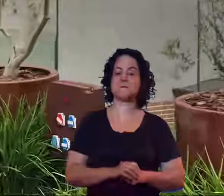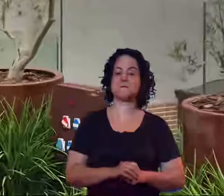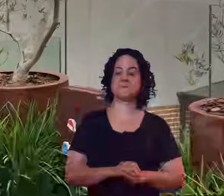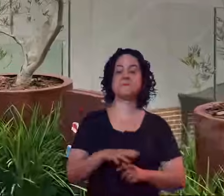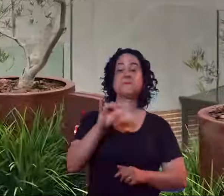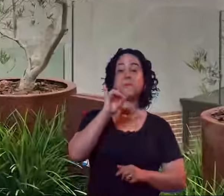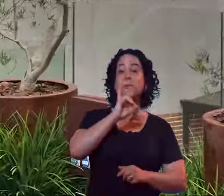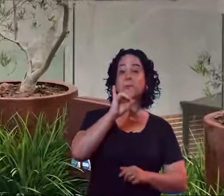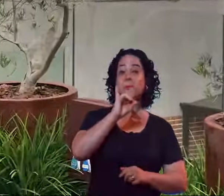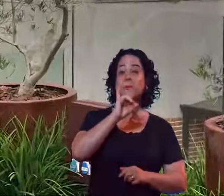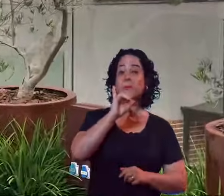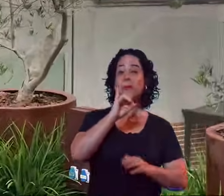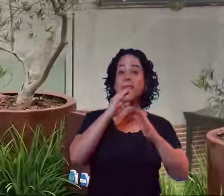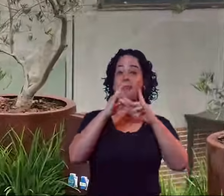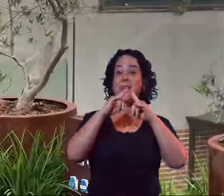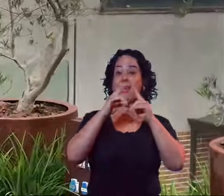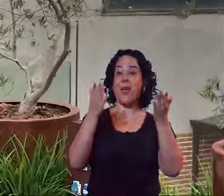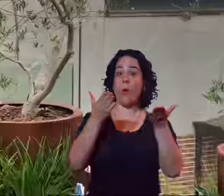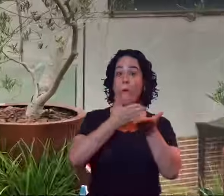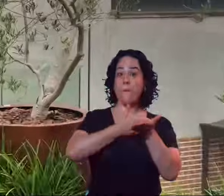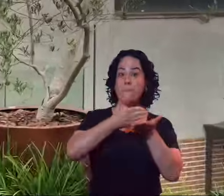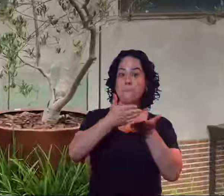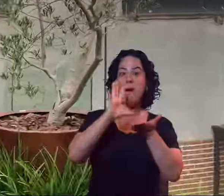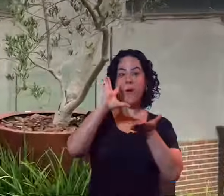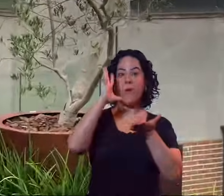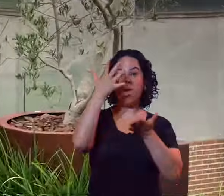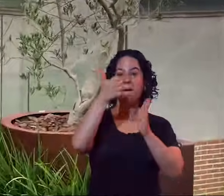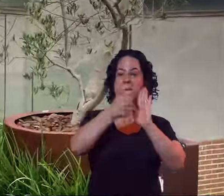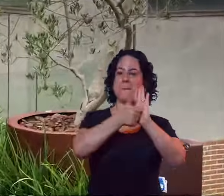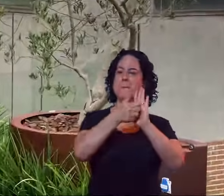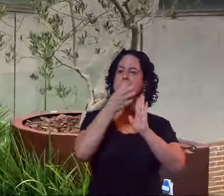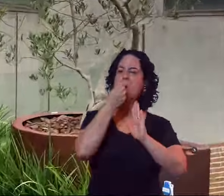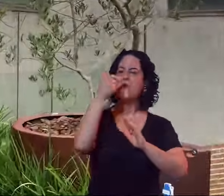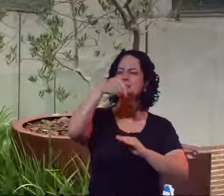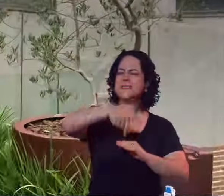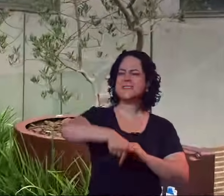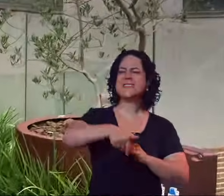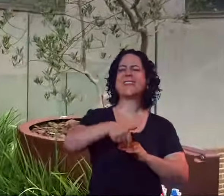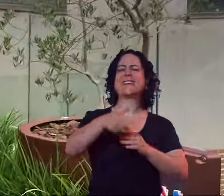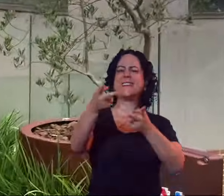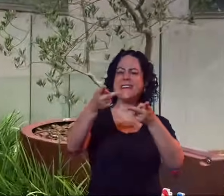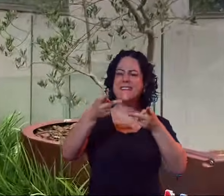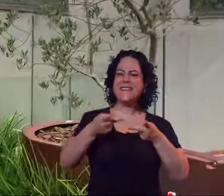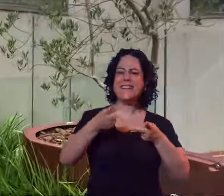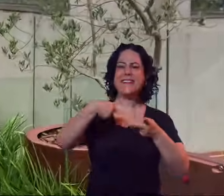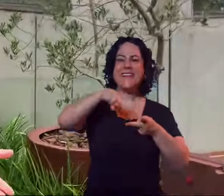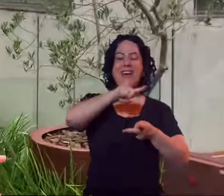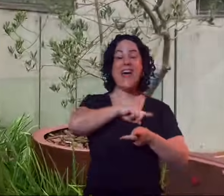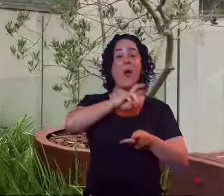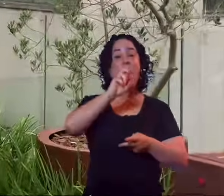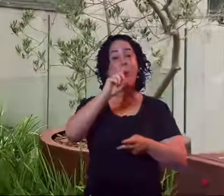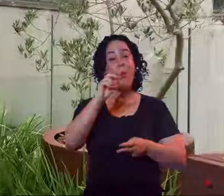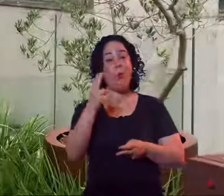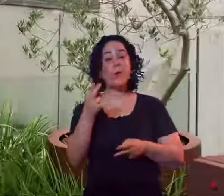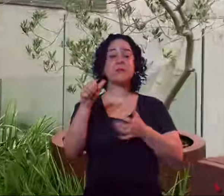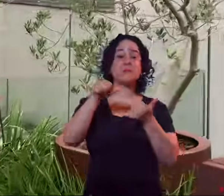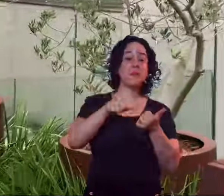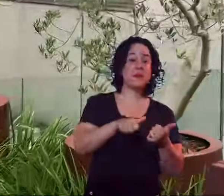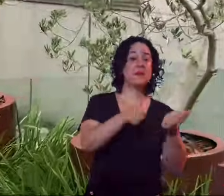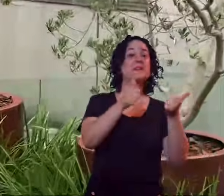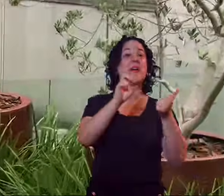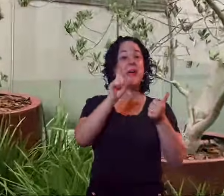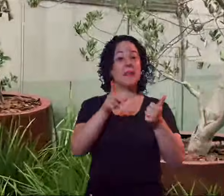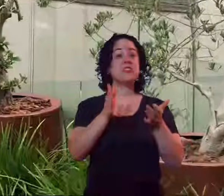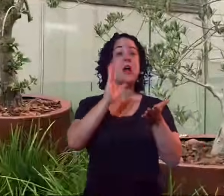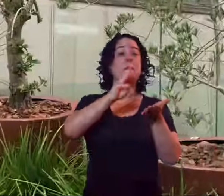Olá, igreja! Estamos começando o Acontece na PIB. Que gostoso receber você que está visitando a gente ou que, quem sabe, se batizou, se tornou membro da nossa